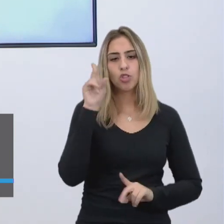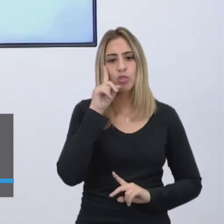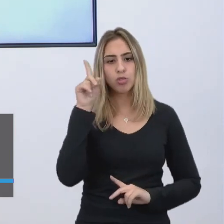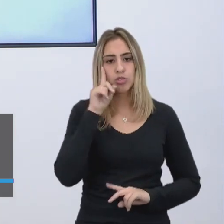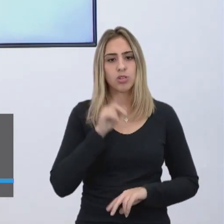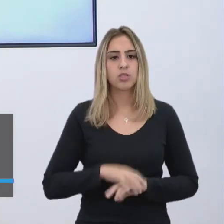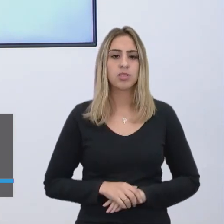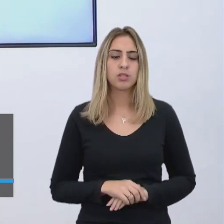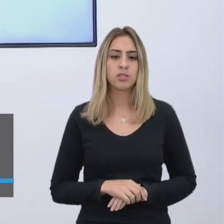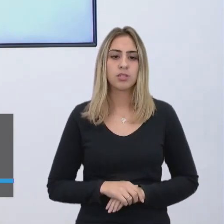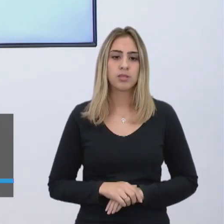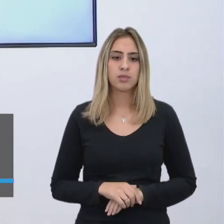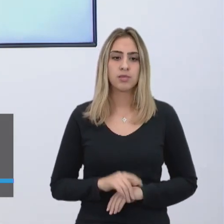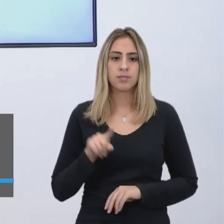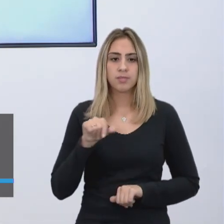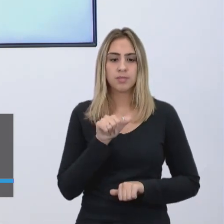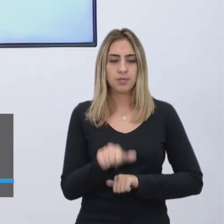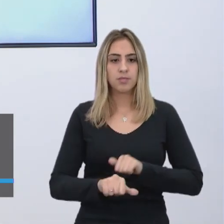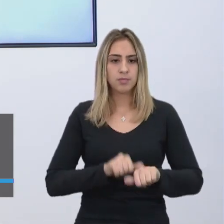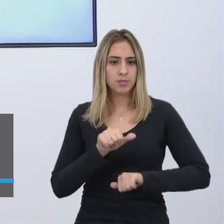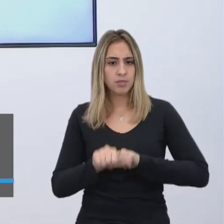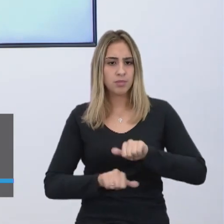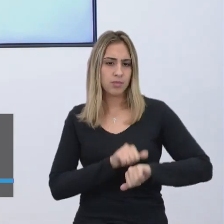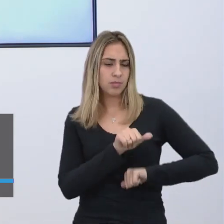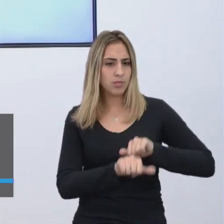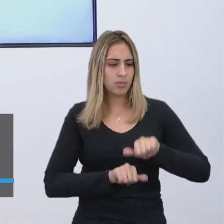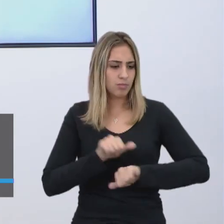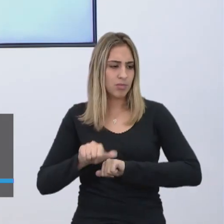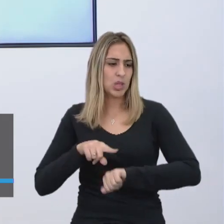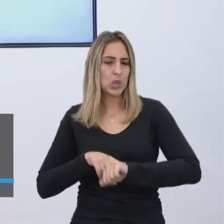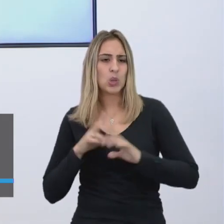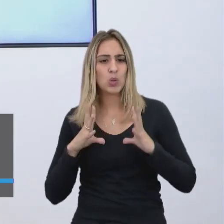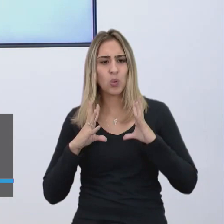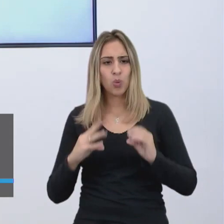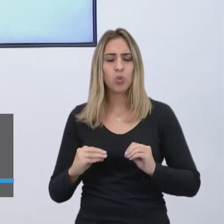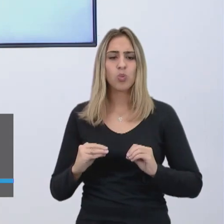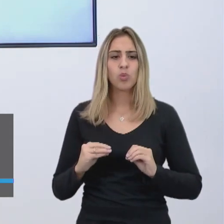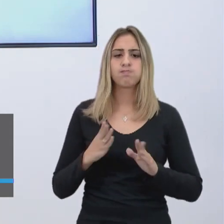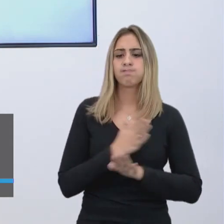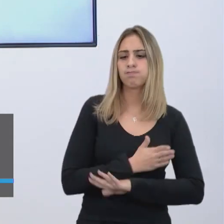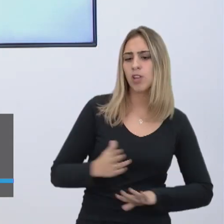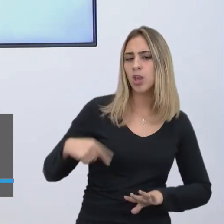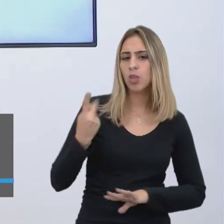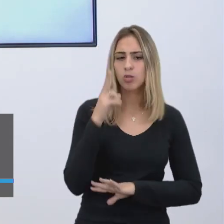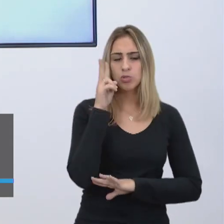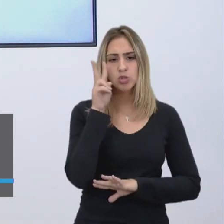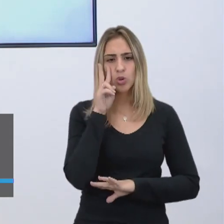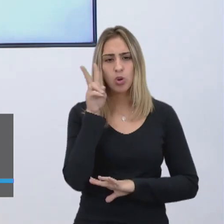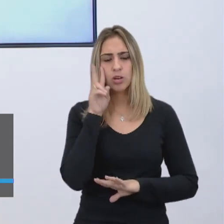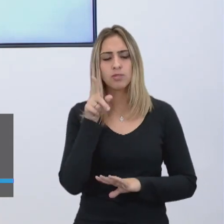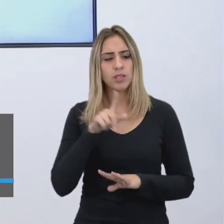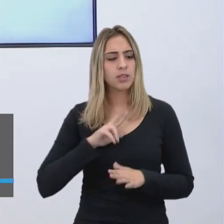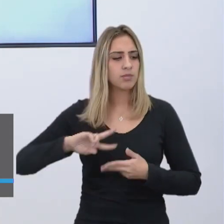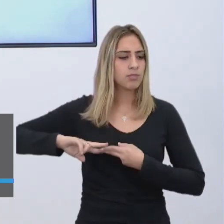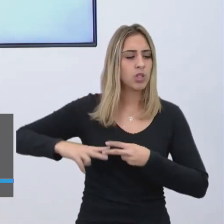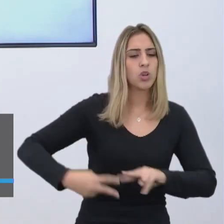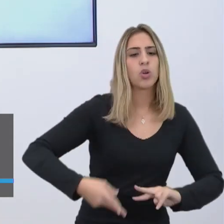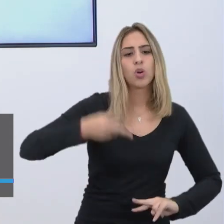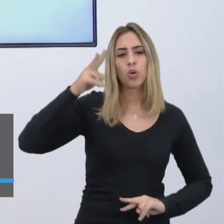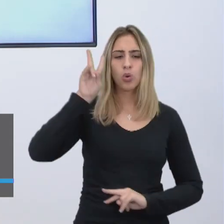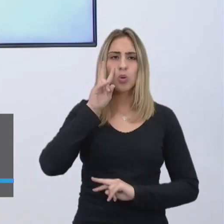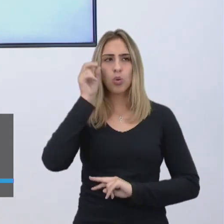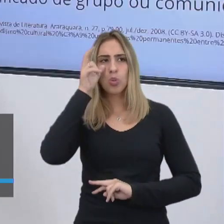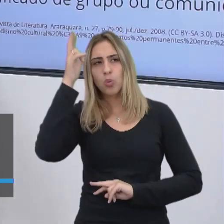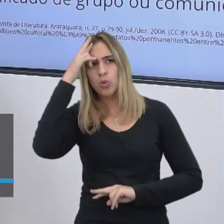Esse movimento de migração que a gente tem o tempo inteiro, né, durante toda a nossa história, vai gerar culturas